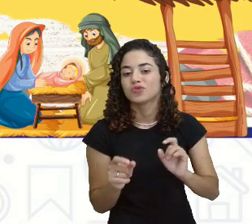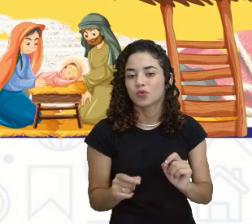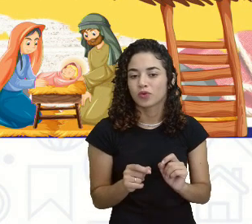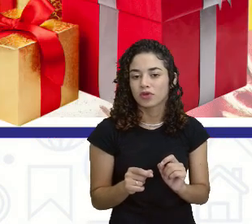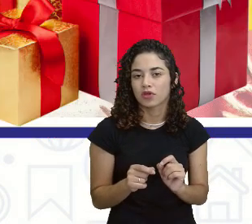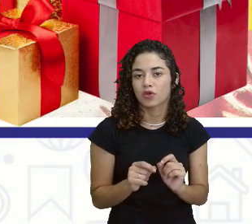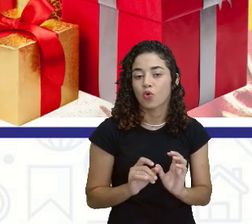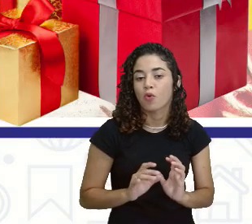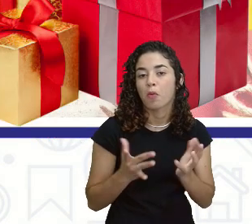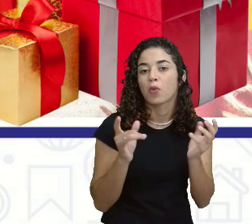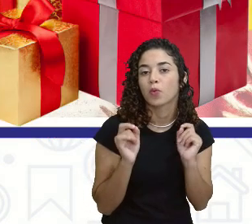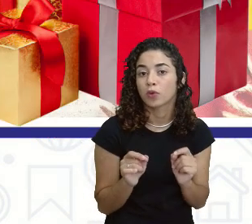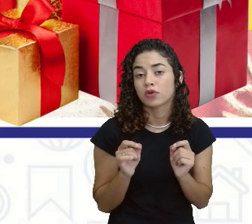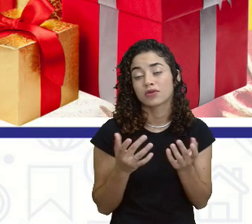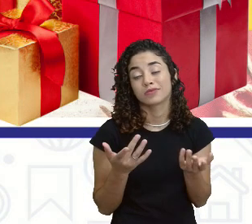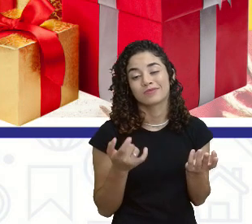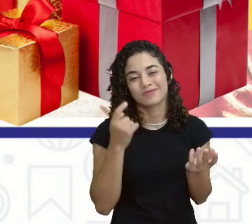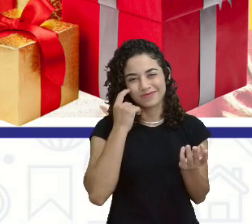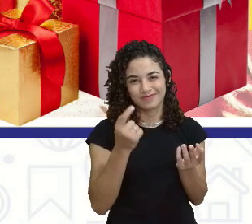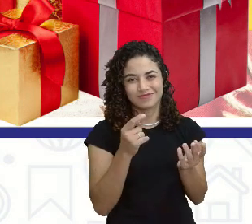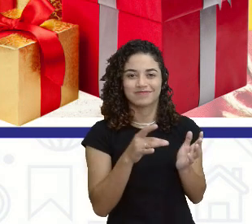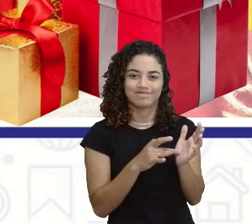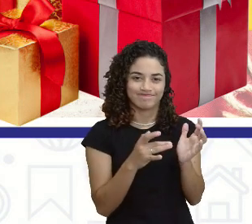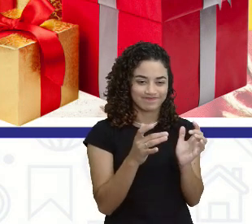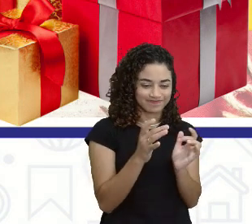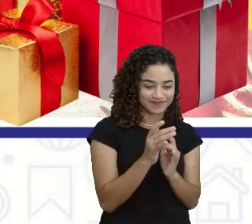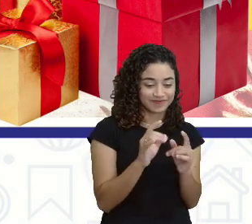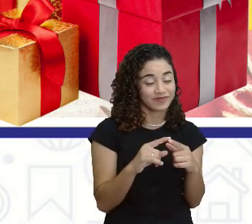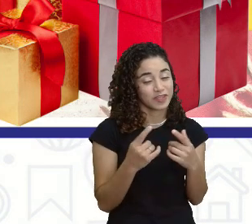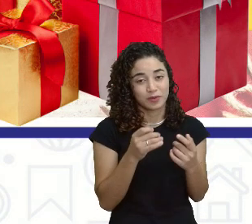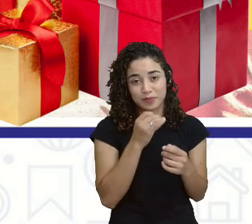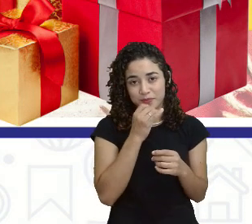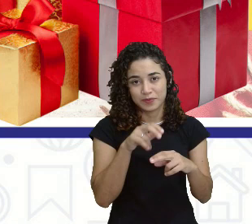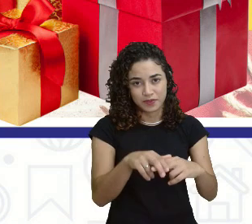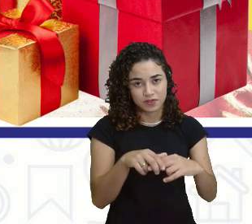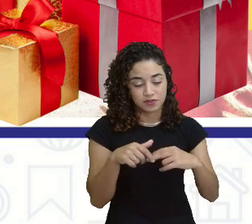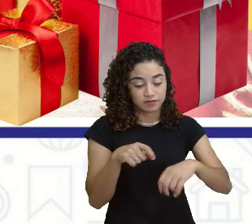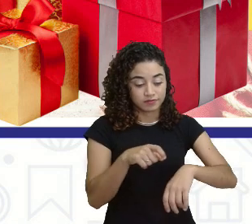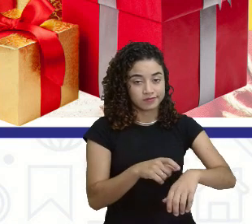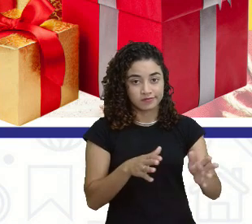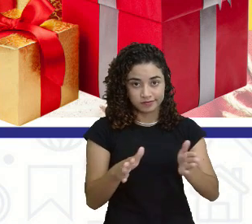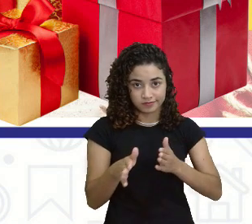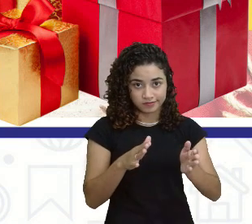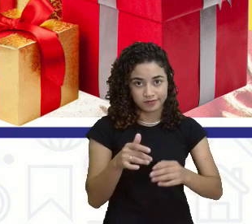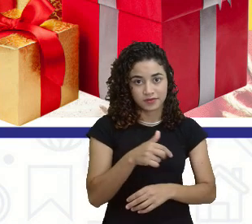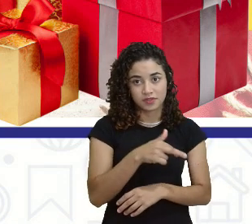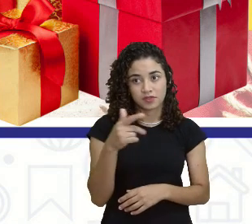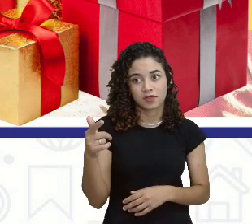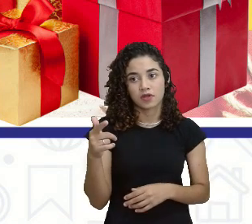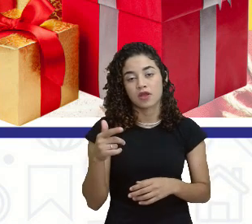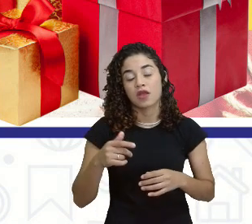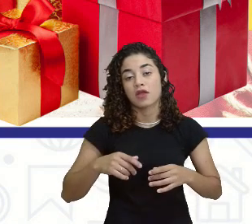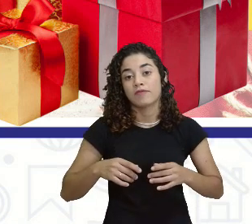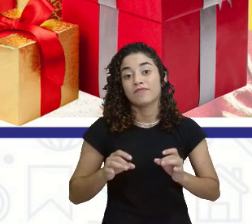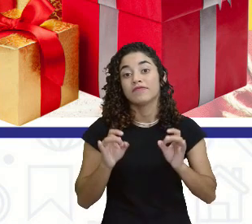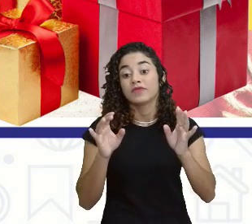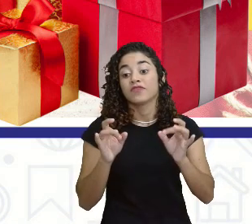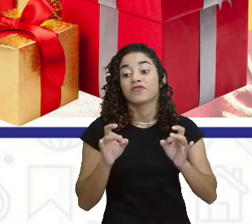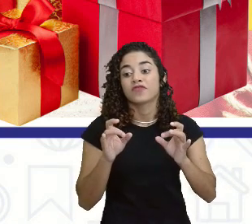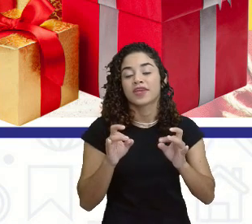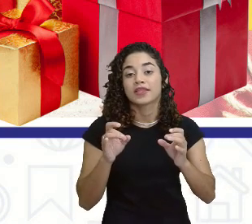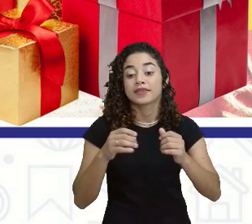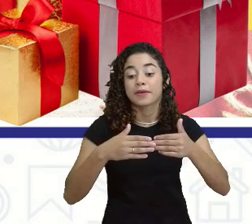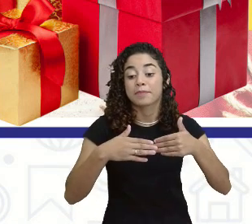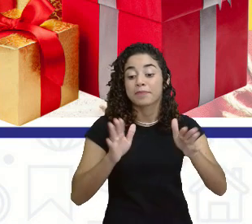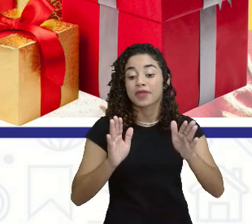ser comemorado, né? Então, no período natalino, o comércio costuma, inclusive, ficar aberto até mais tarde, né? E